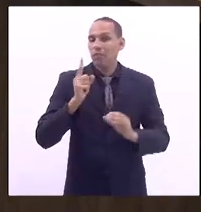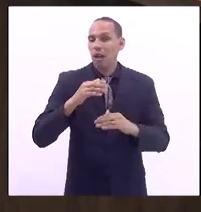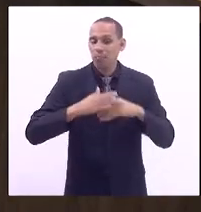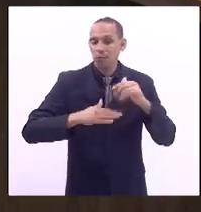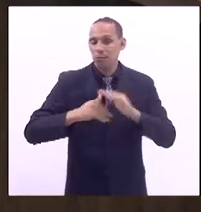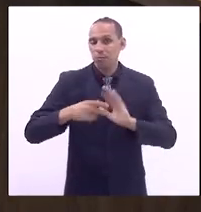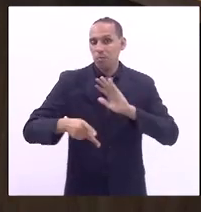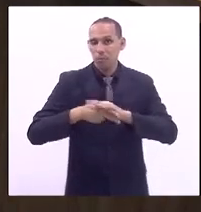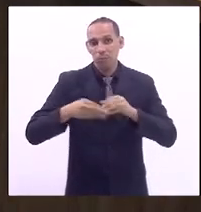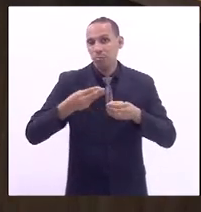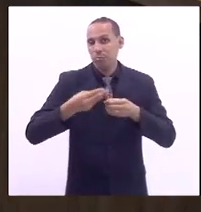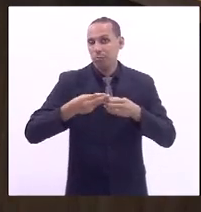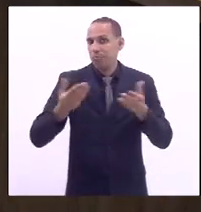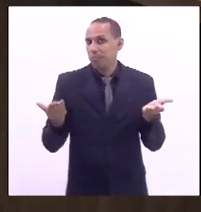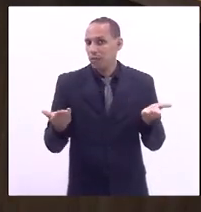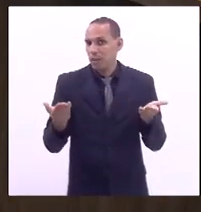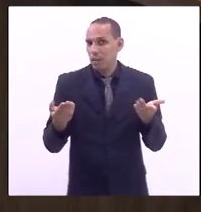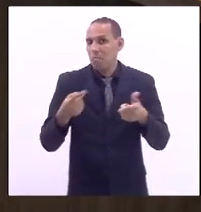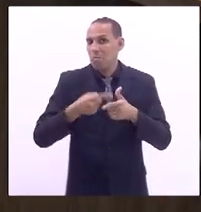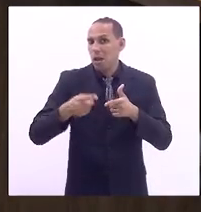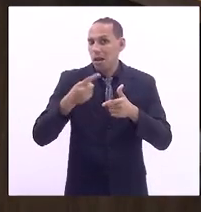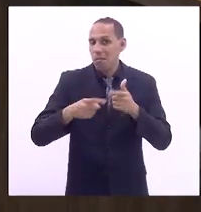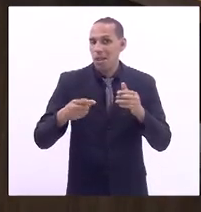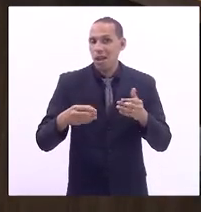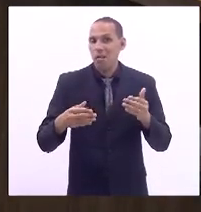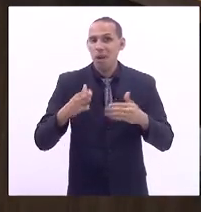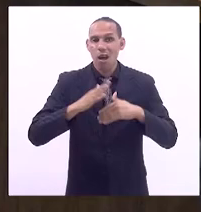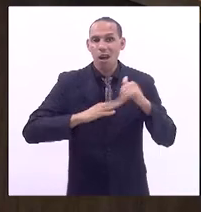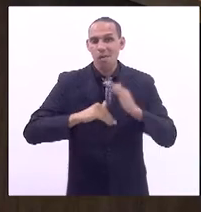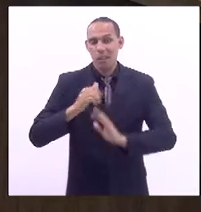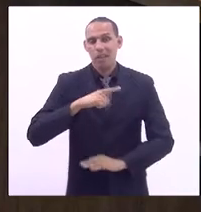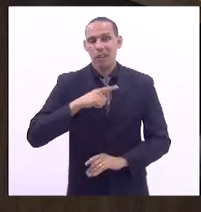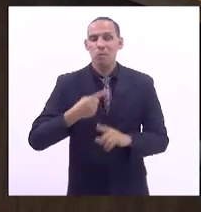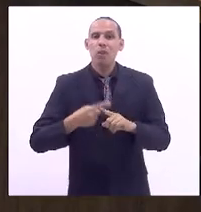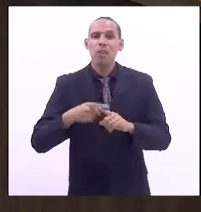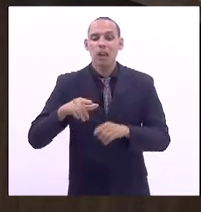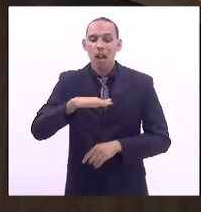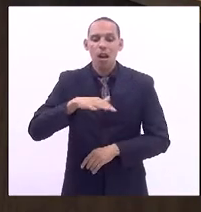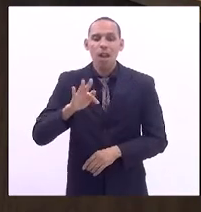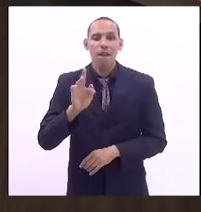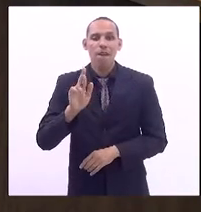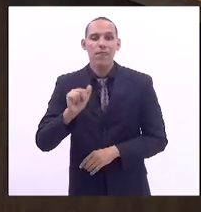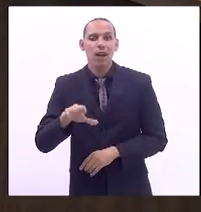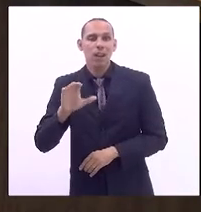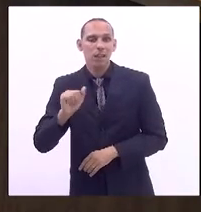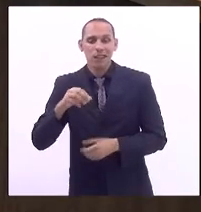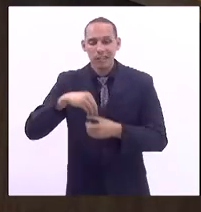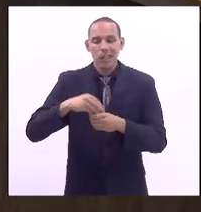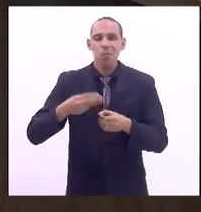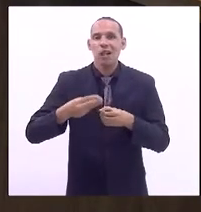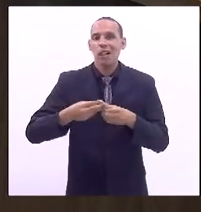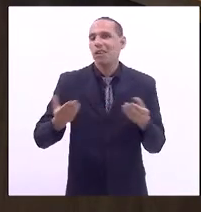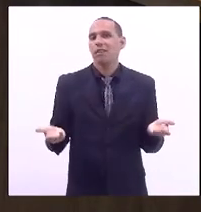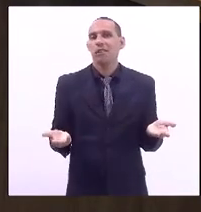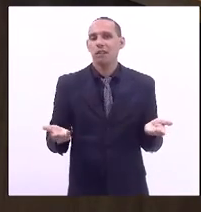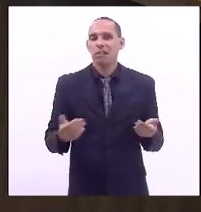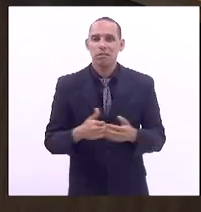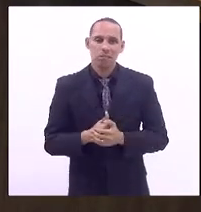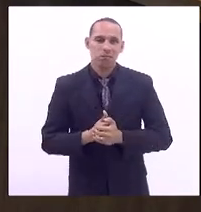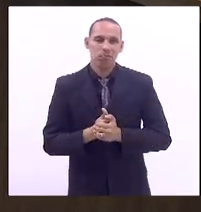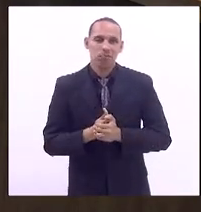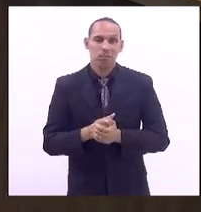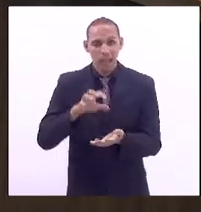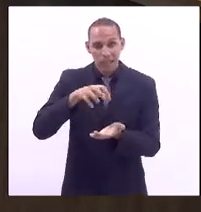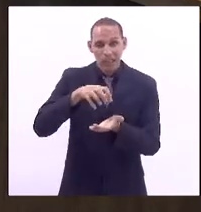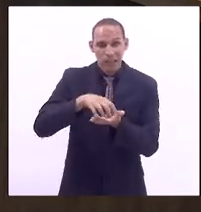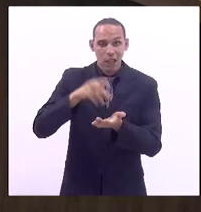competência Municipal então tem problema de competência é uma zona franca Dentro de uns dentro do município e o